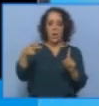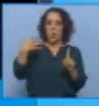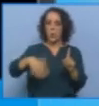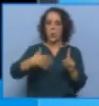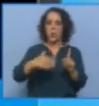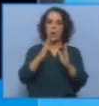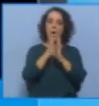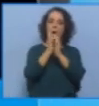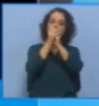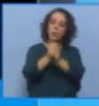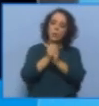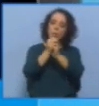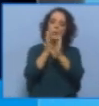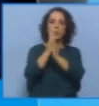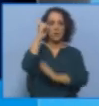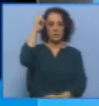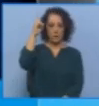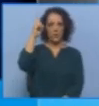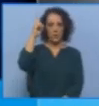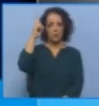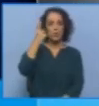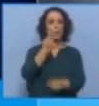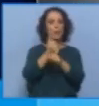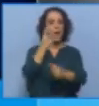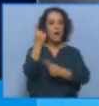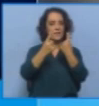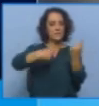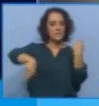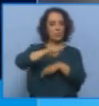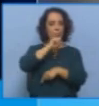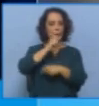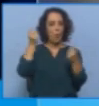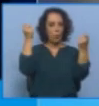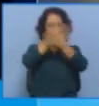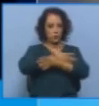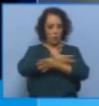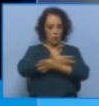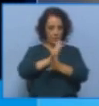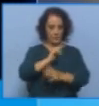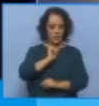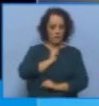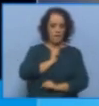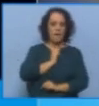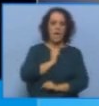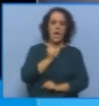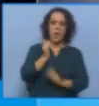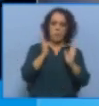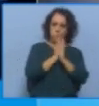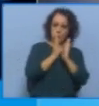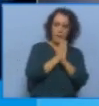culto a Deus, porque acho que às vezes podemos confundir a nossa fé, a nossa religião